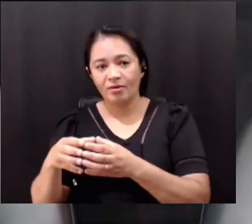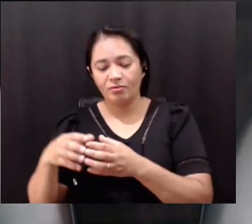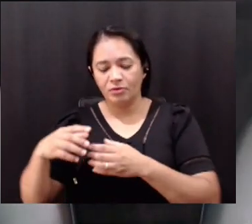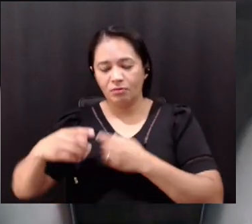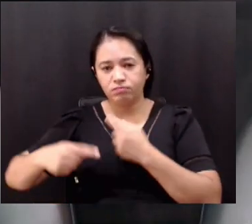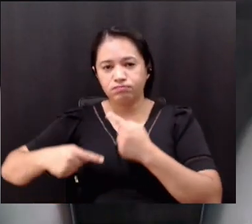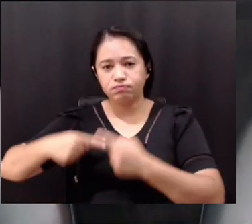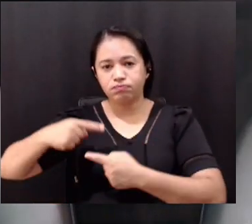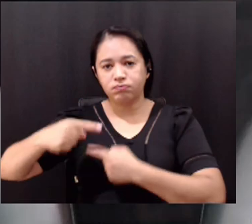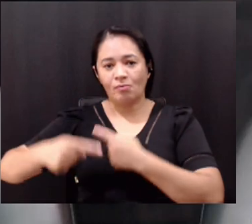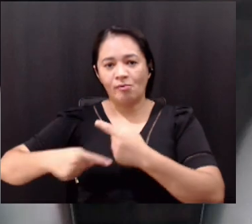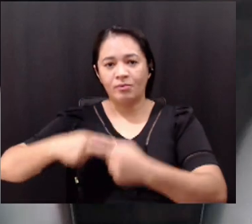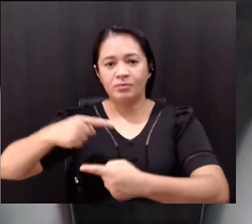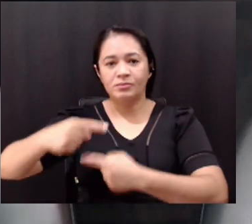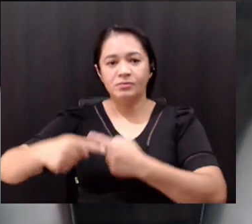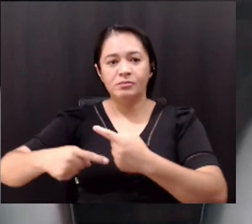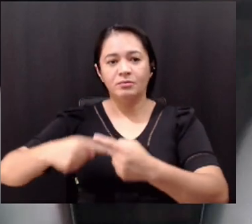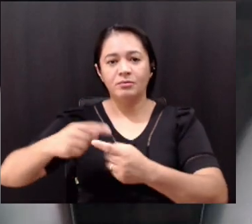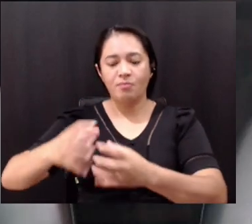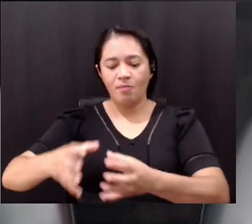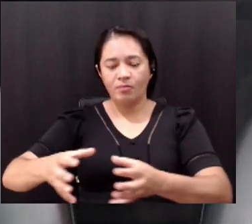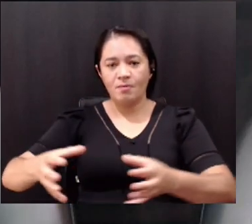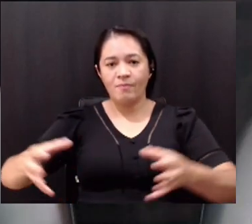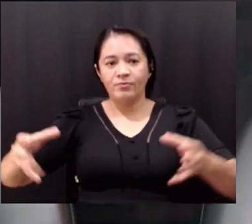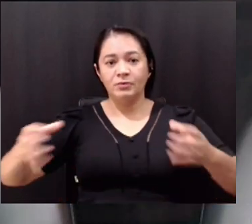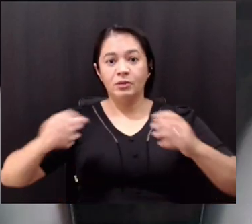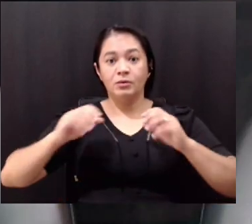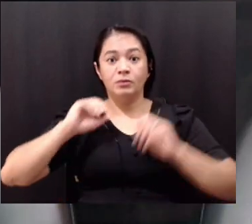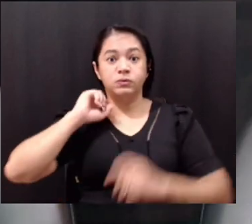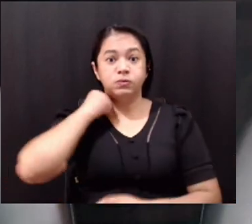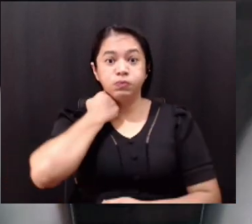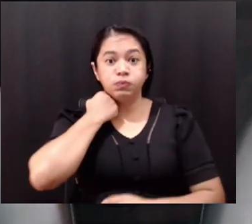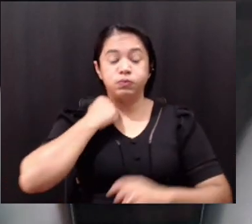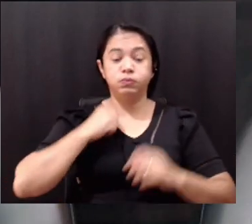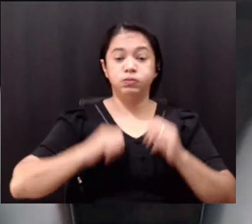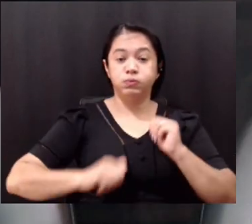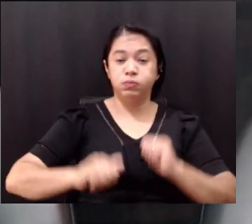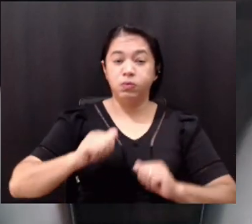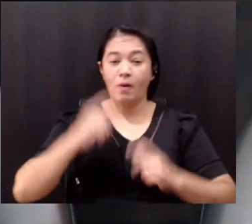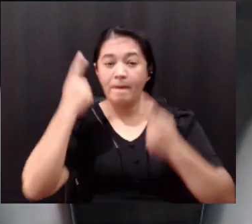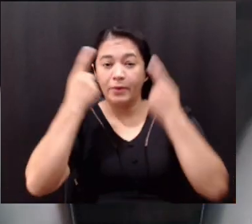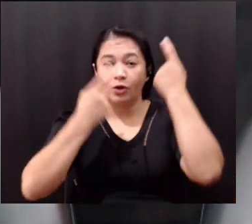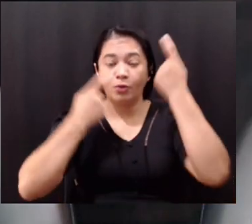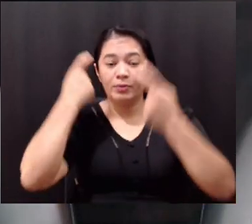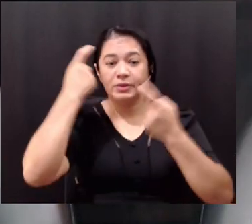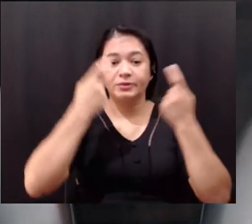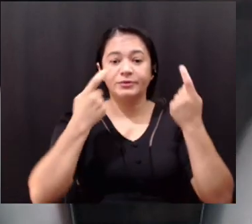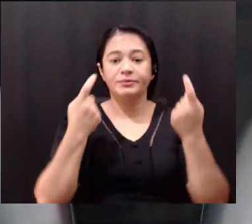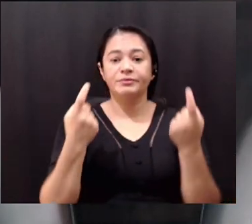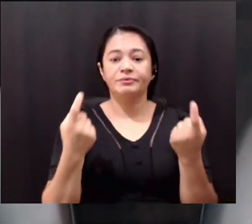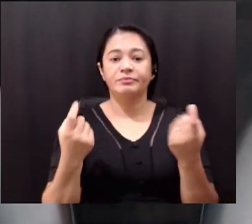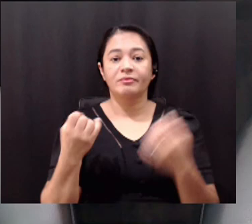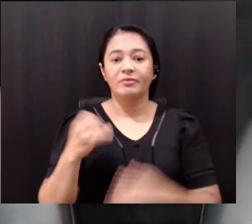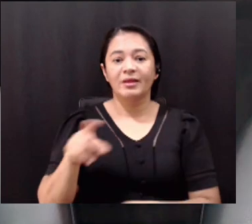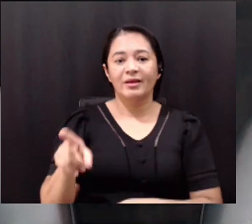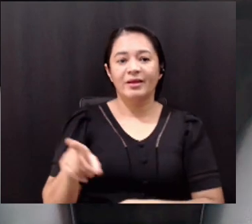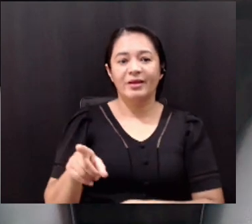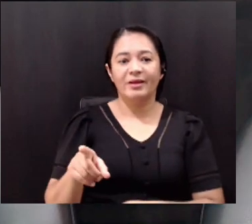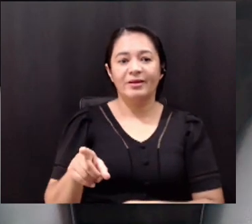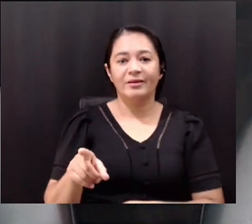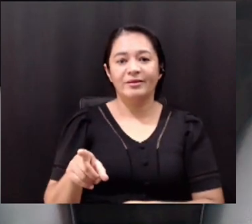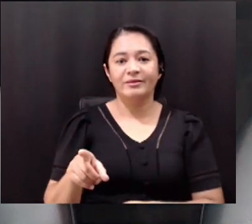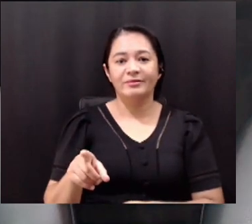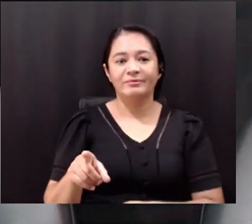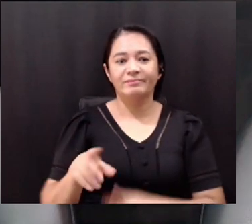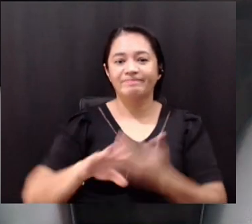vez mais culminando num estresse, numa ansiedade, em preocupações. E se ela não se descola, né, se ela